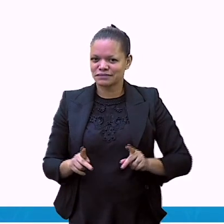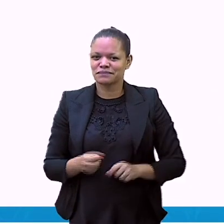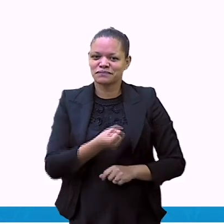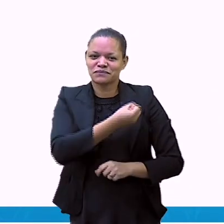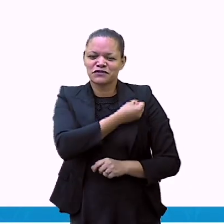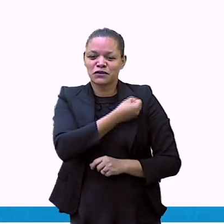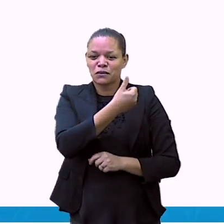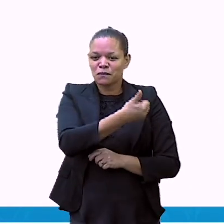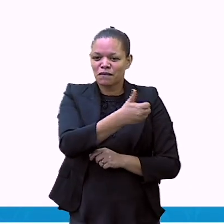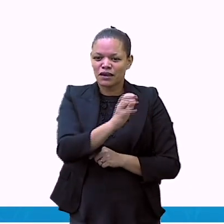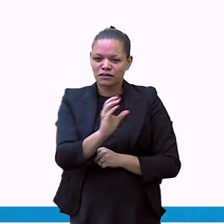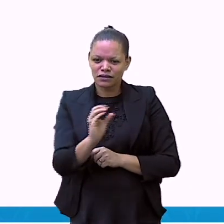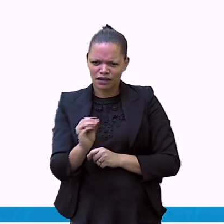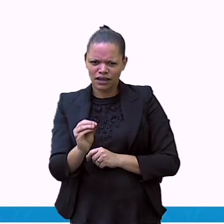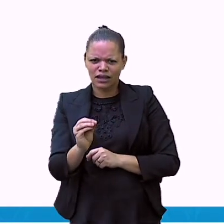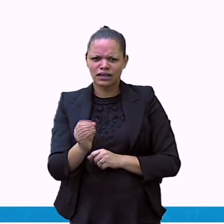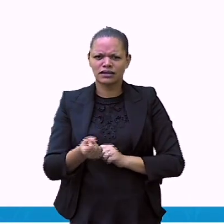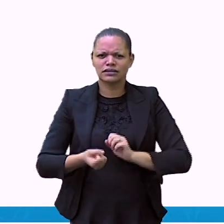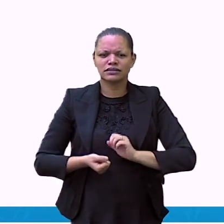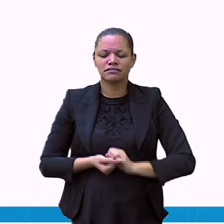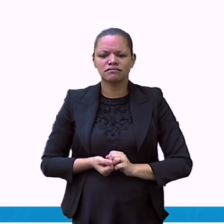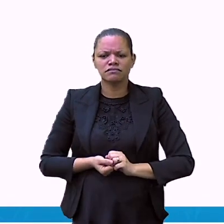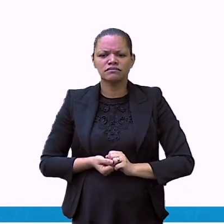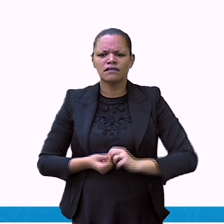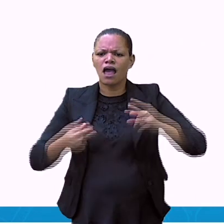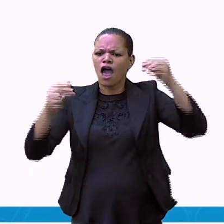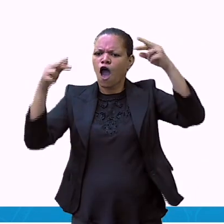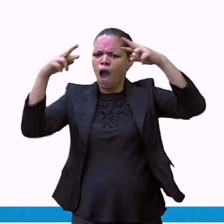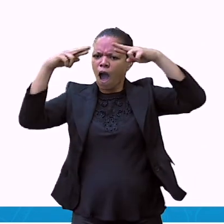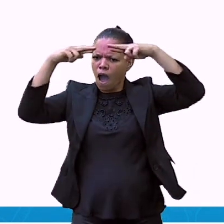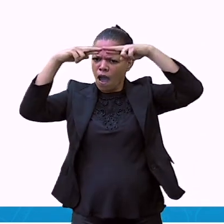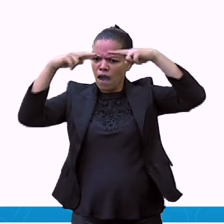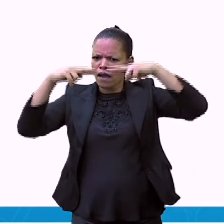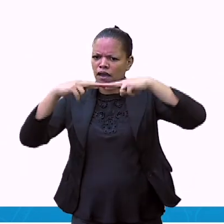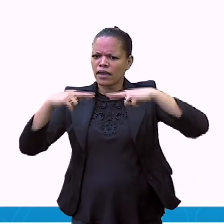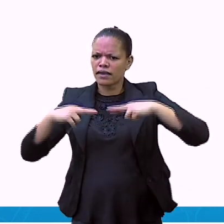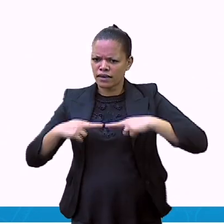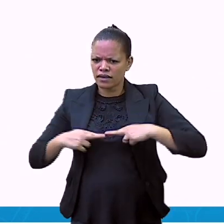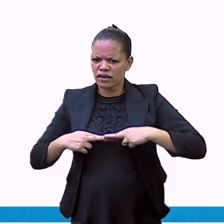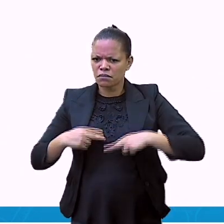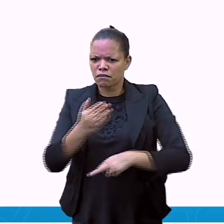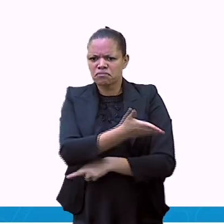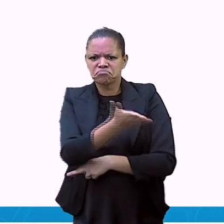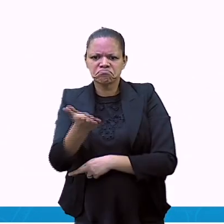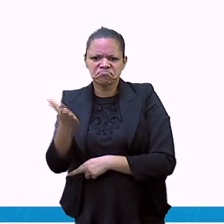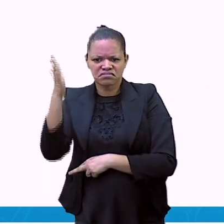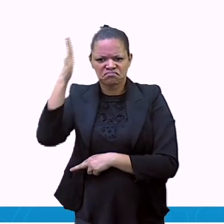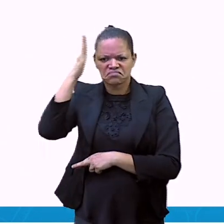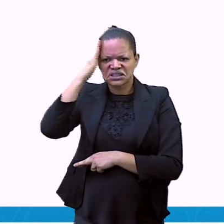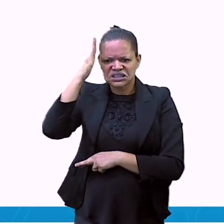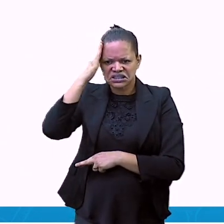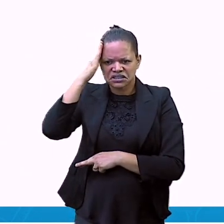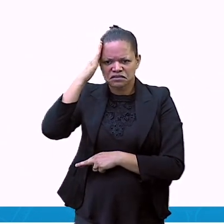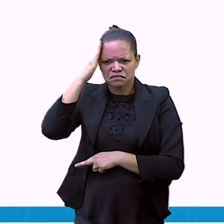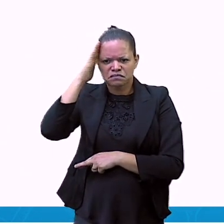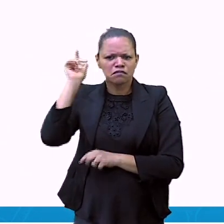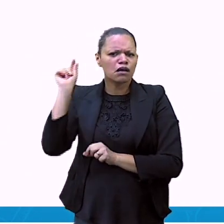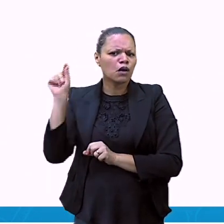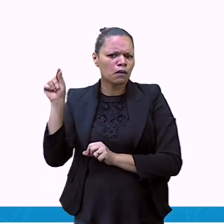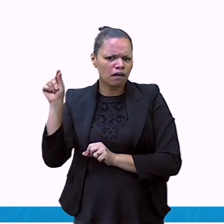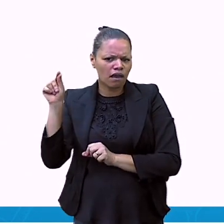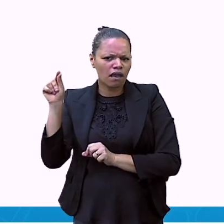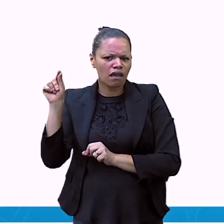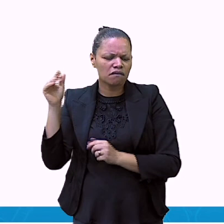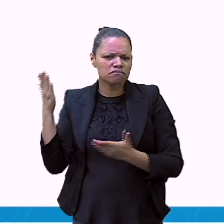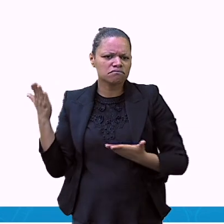10. Você sabe o que é uma rima? A rima é um recurso de estilo de linguagem